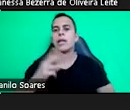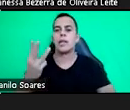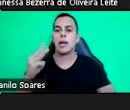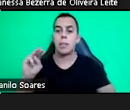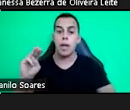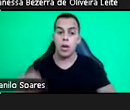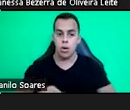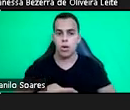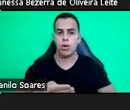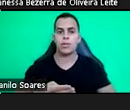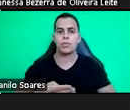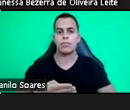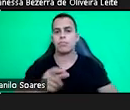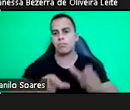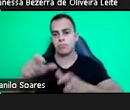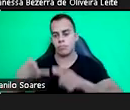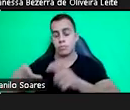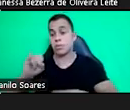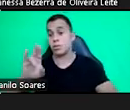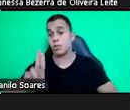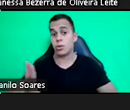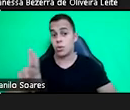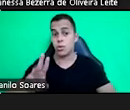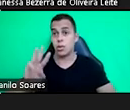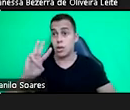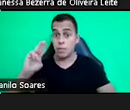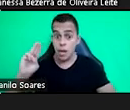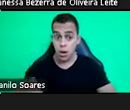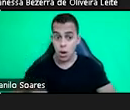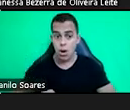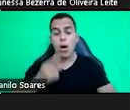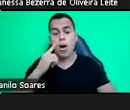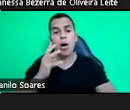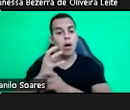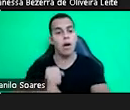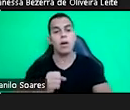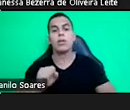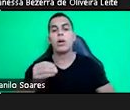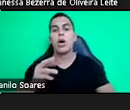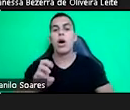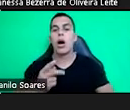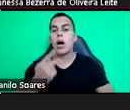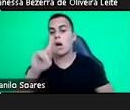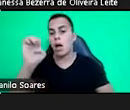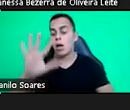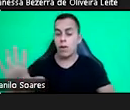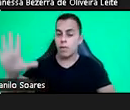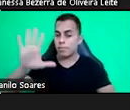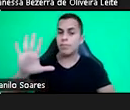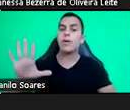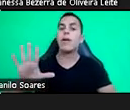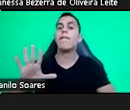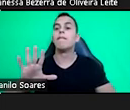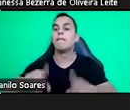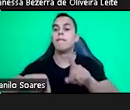usam os 3 milhões de indivíduos para predizer ou para calcular um score numa amostra europeia, a variância explicada